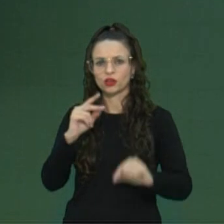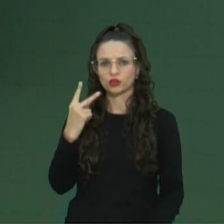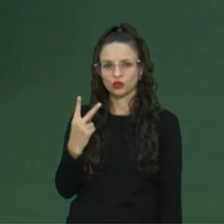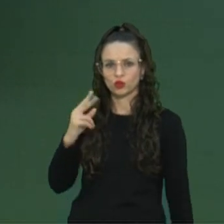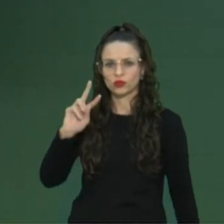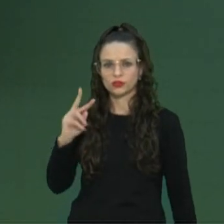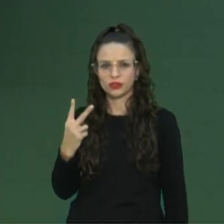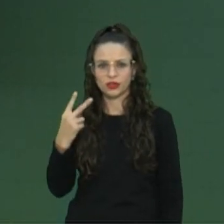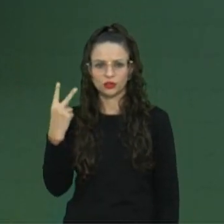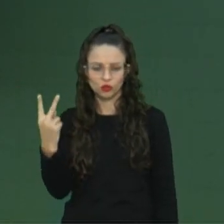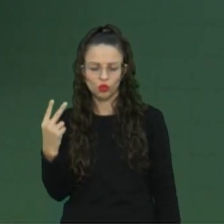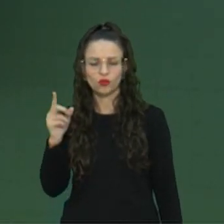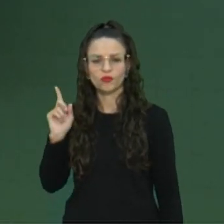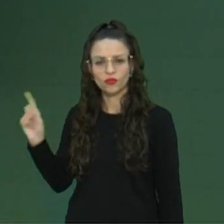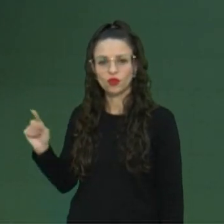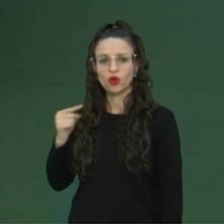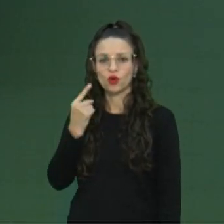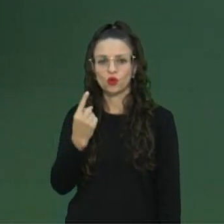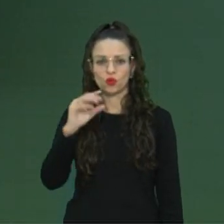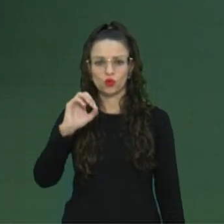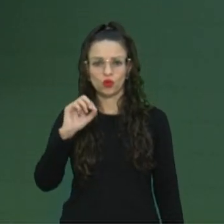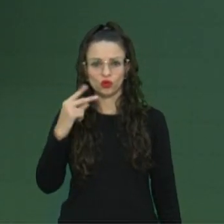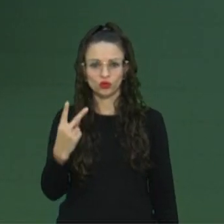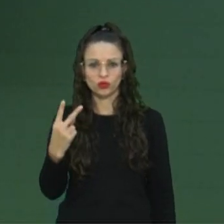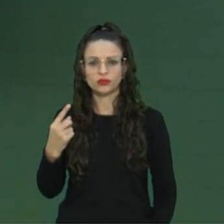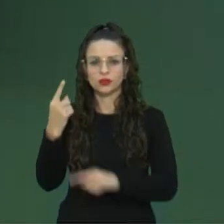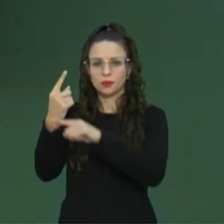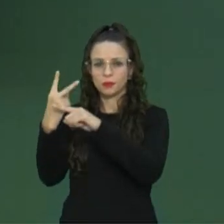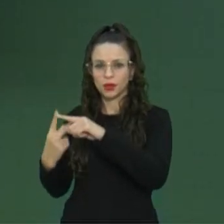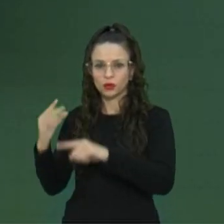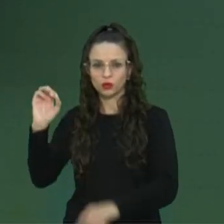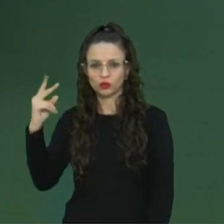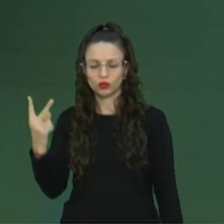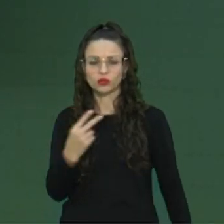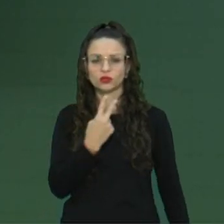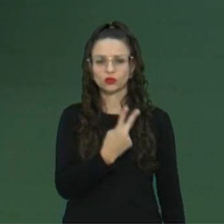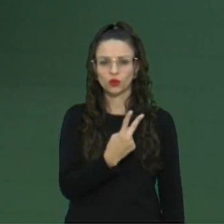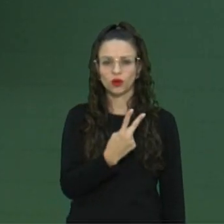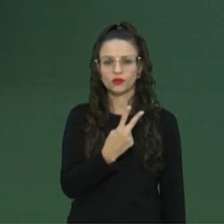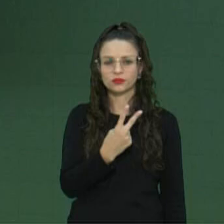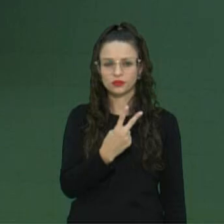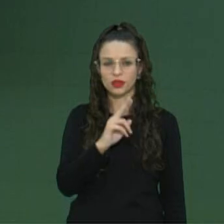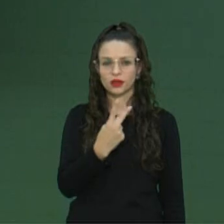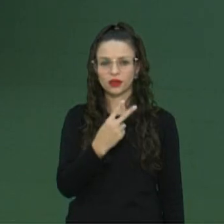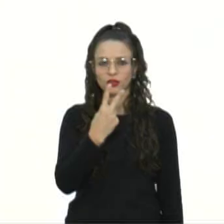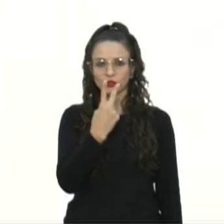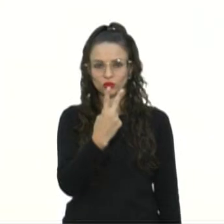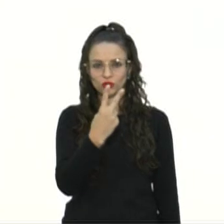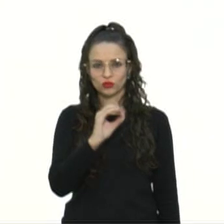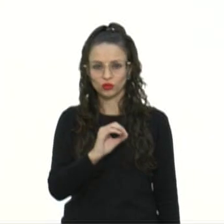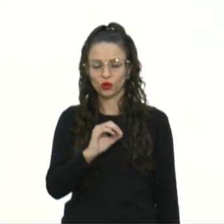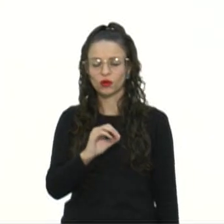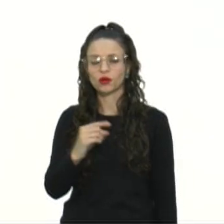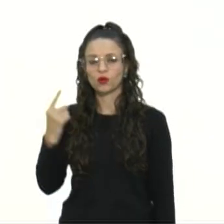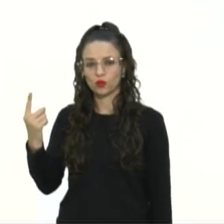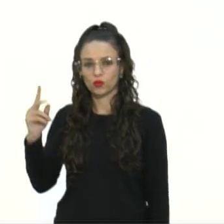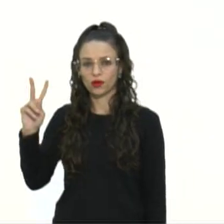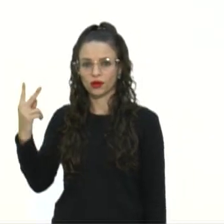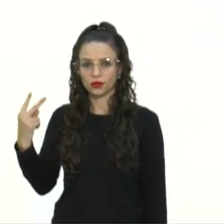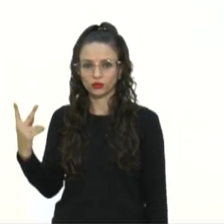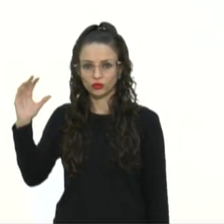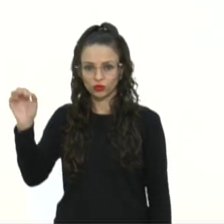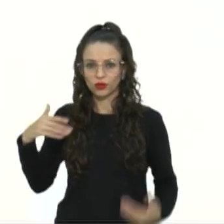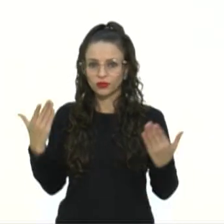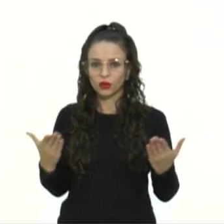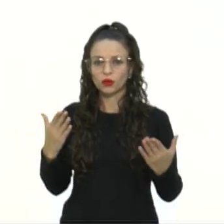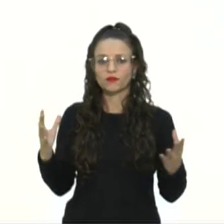2H2 virou 1H2, 1O2 virou meio O2 e 2H2O virou 1H2O aqui. E o valor, que era